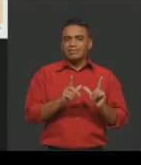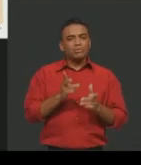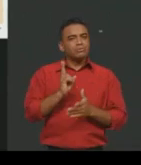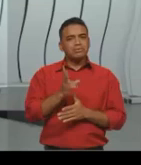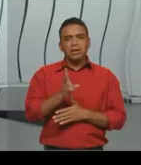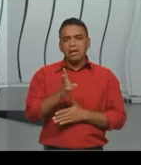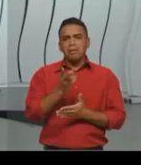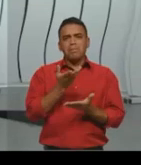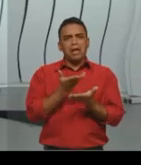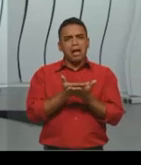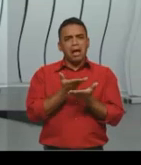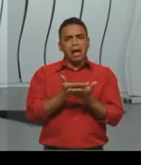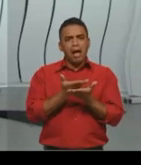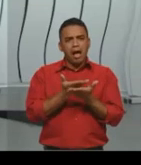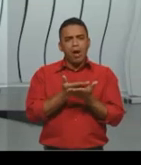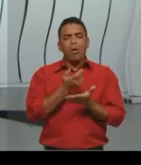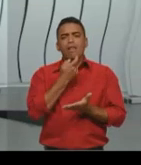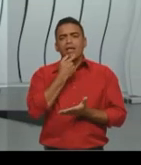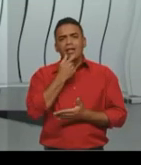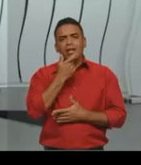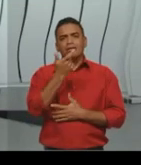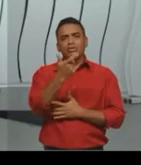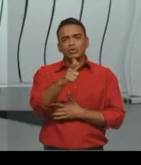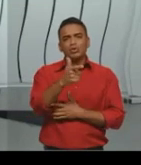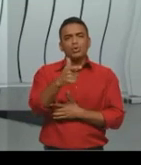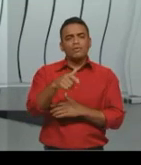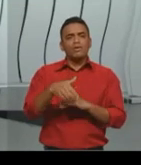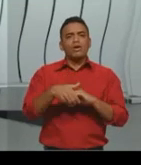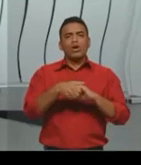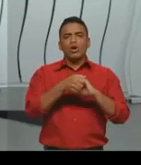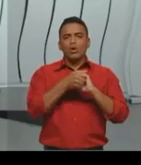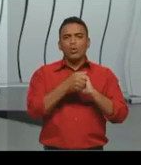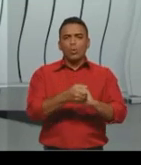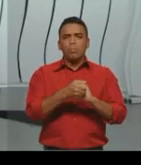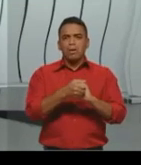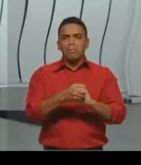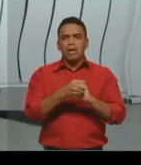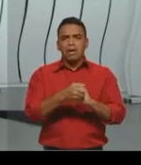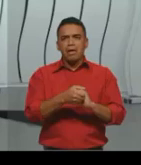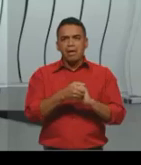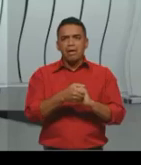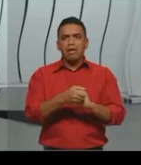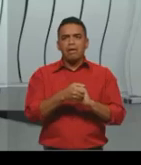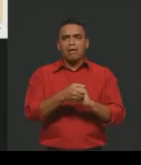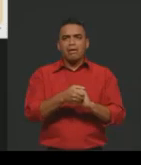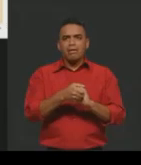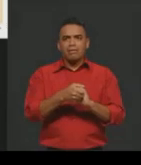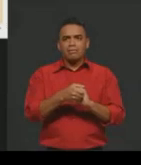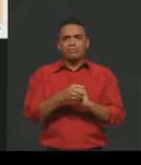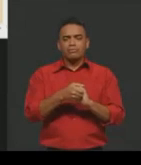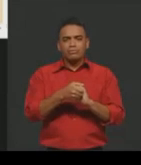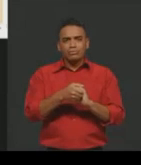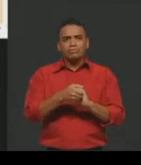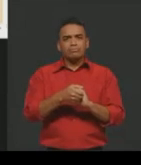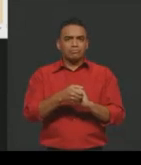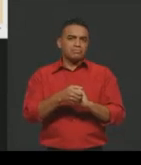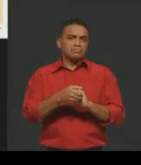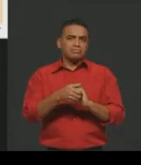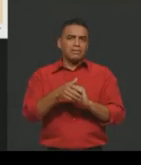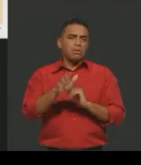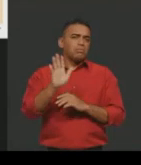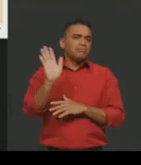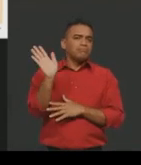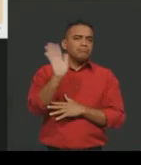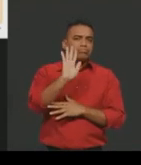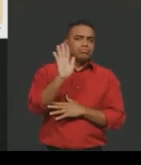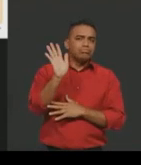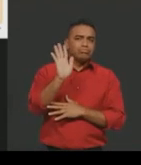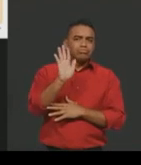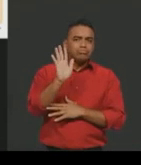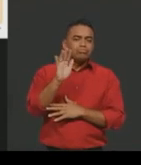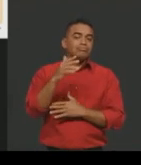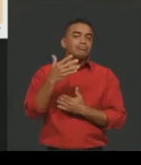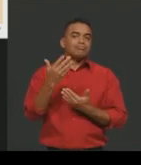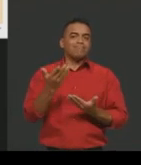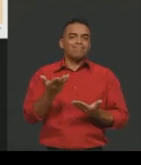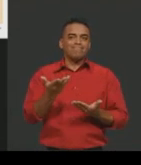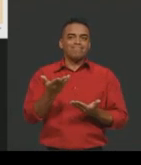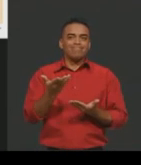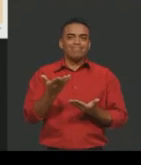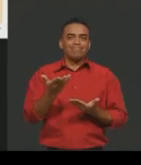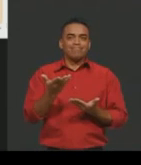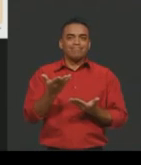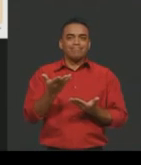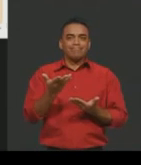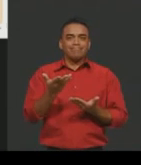isso. Do handshake, que é o cumprimento de mão, e fala do high five, que é aquele que eles fazem no esporte. Em cima, então, a